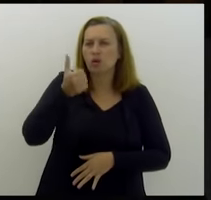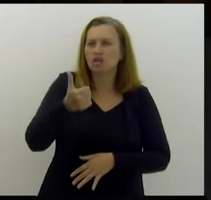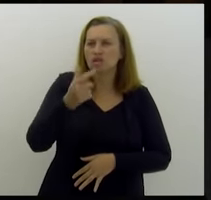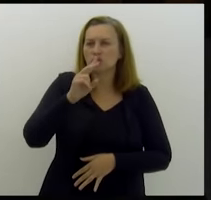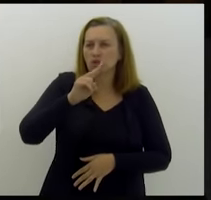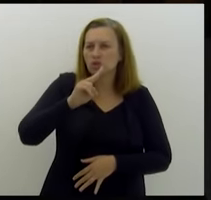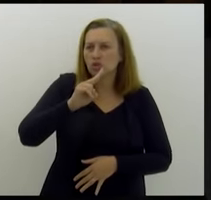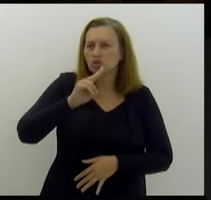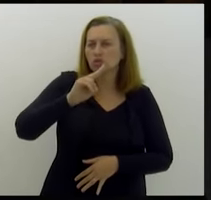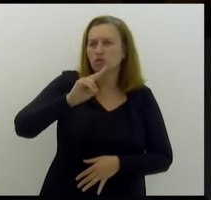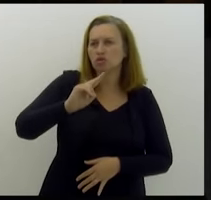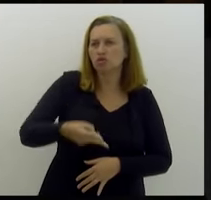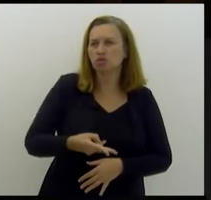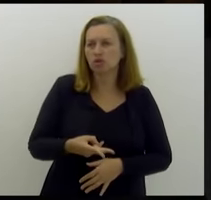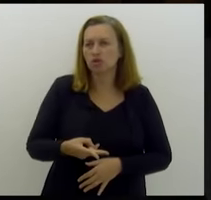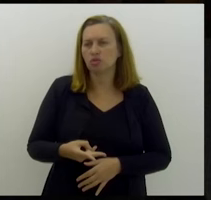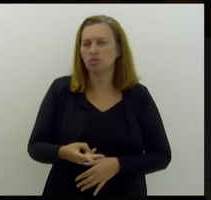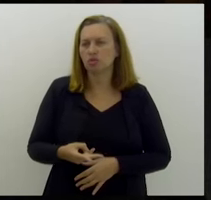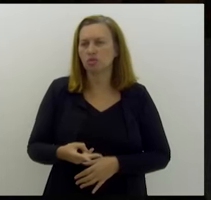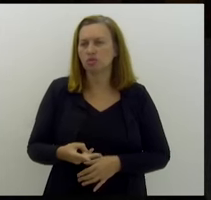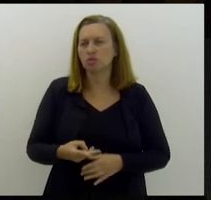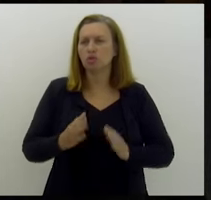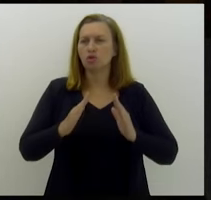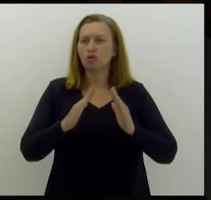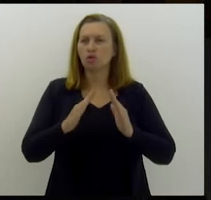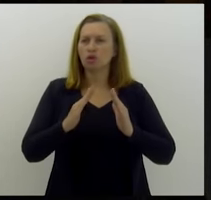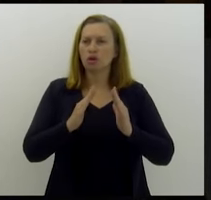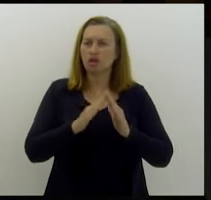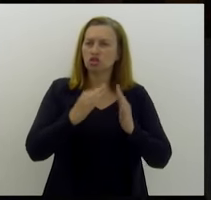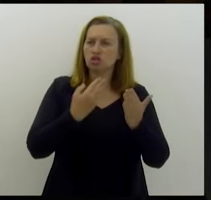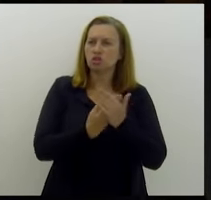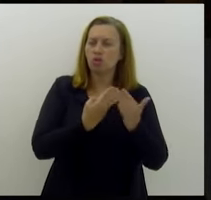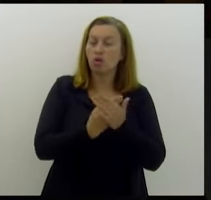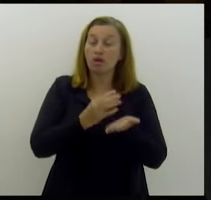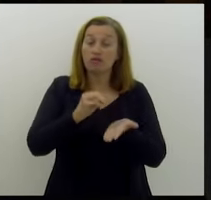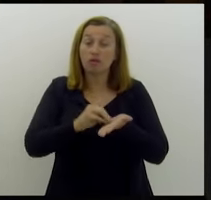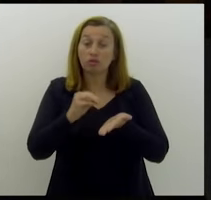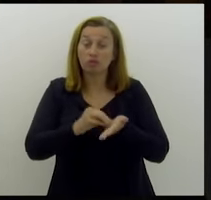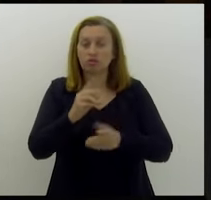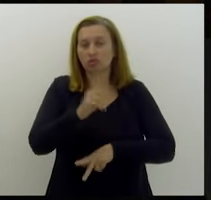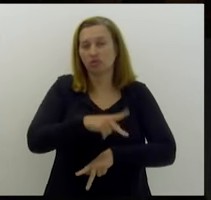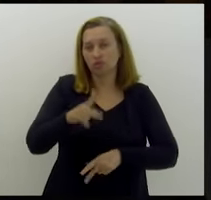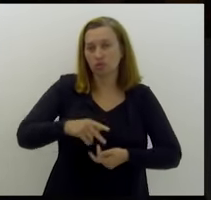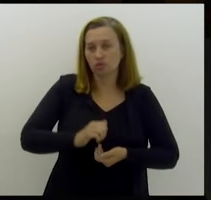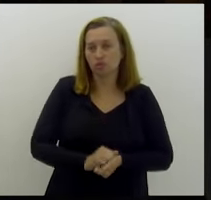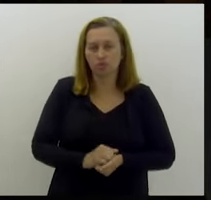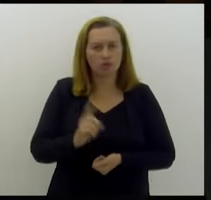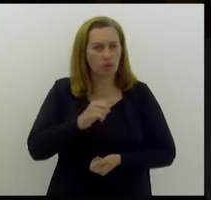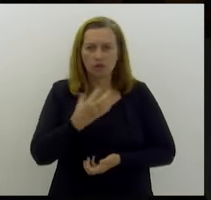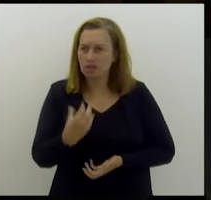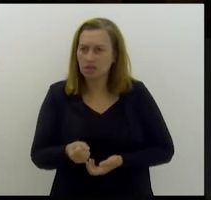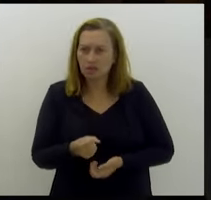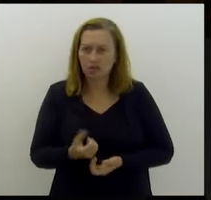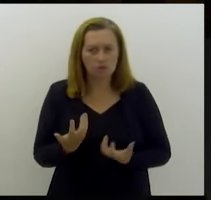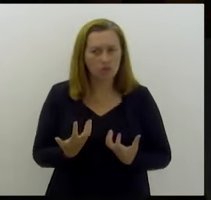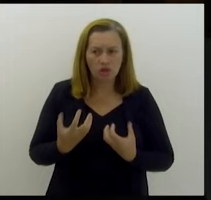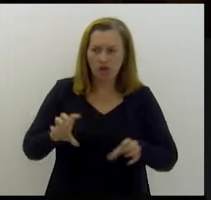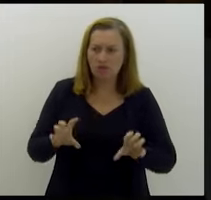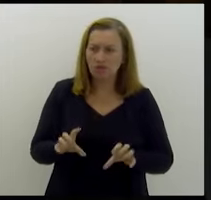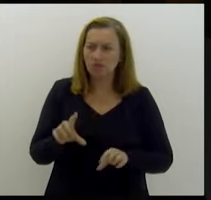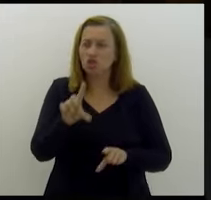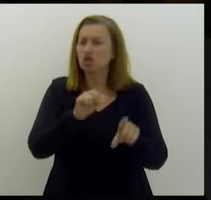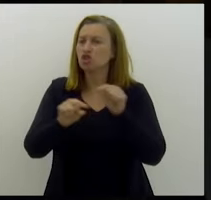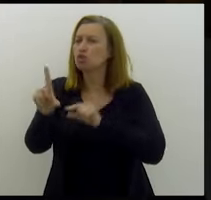turmas nesse estado faltando algum professor Deputado isso é inadmissível o que a gente não quer é Cargo comissionado